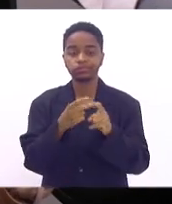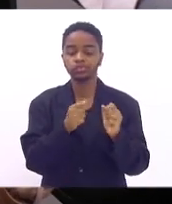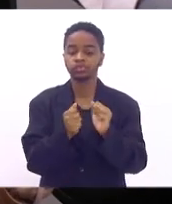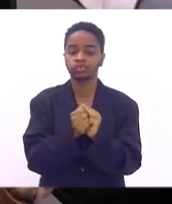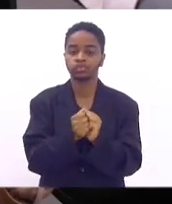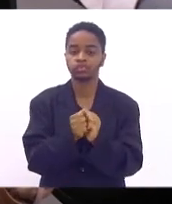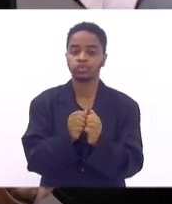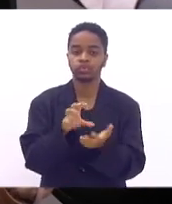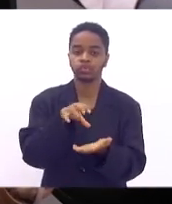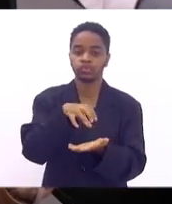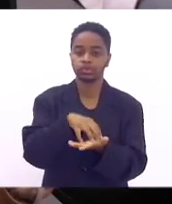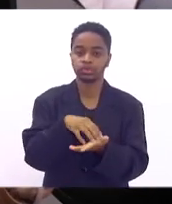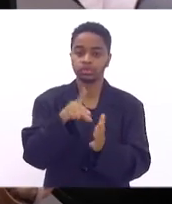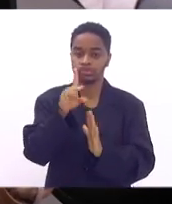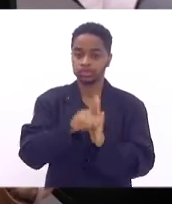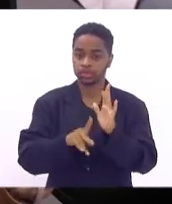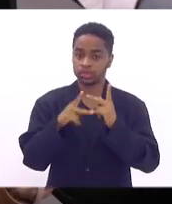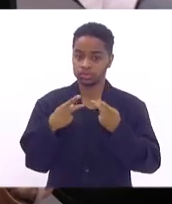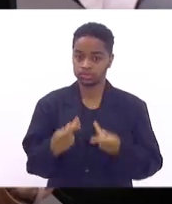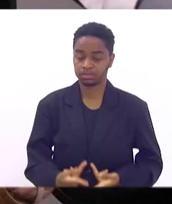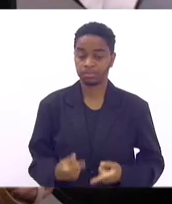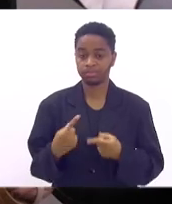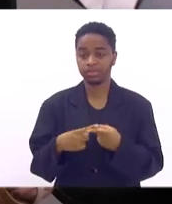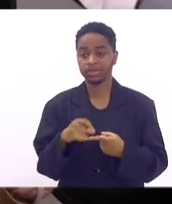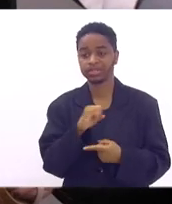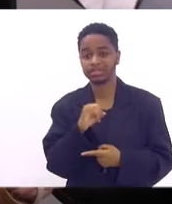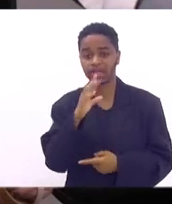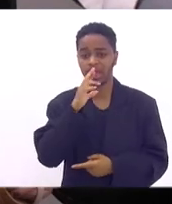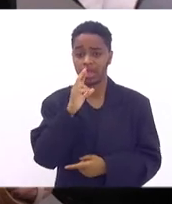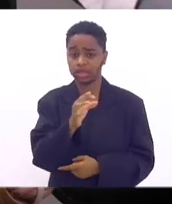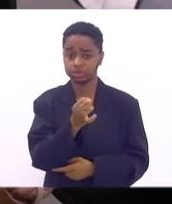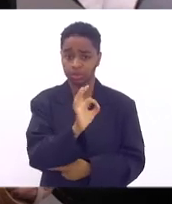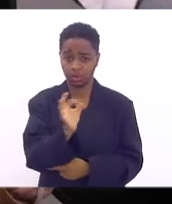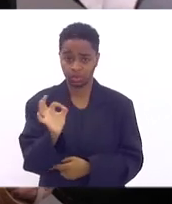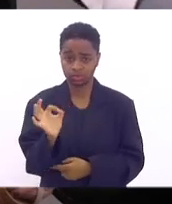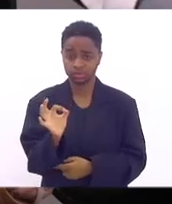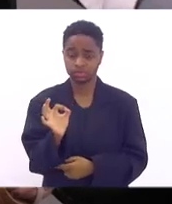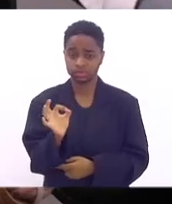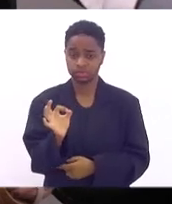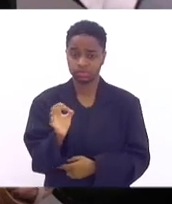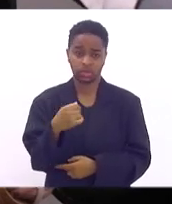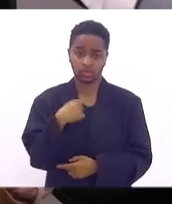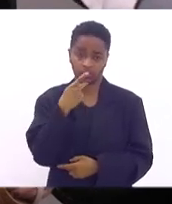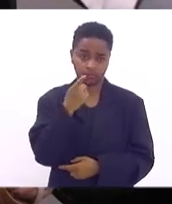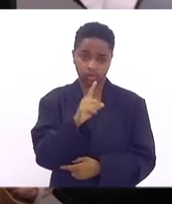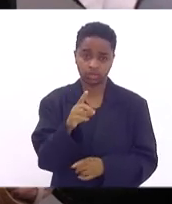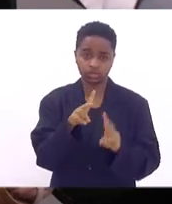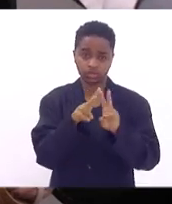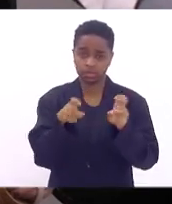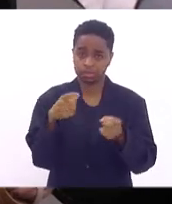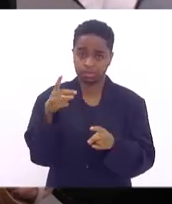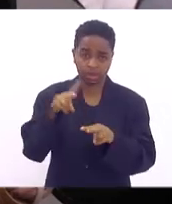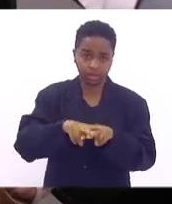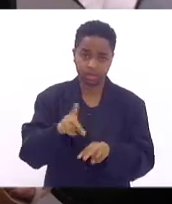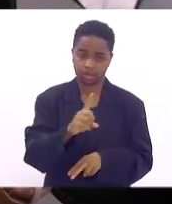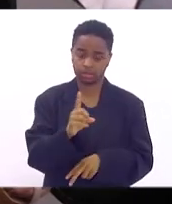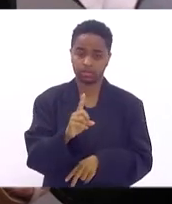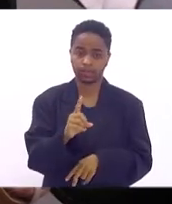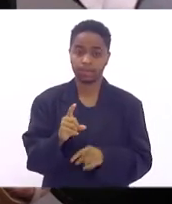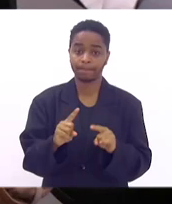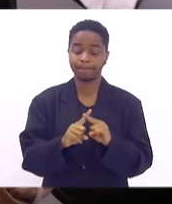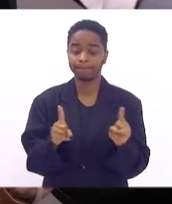né? Porque se a gente não der respostas, né? Eu não estou falando de prender, de responsabilizar, mas